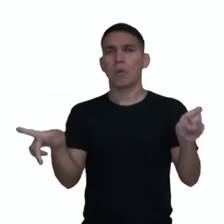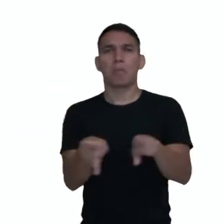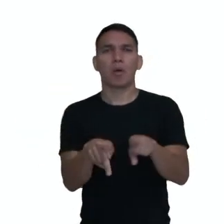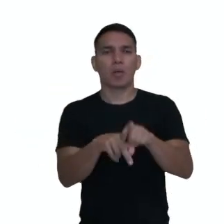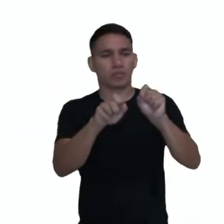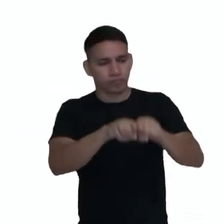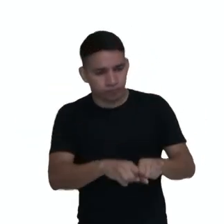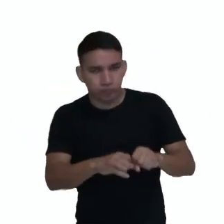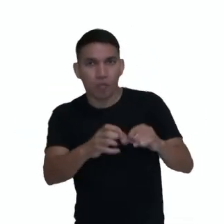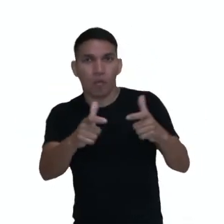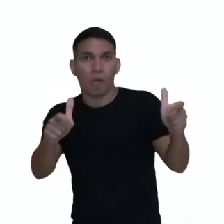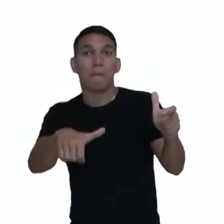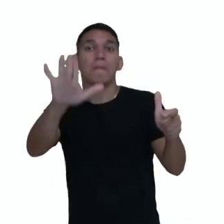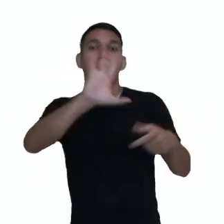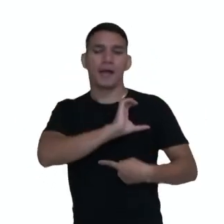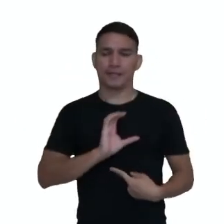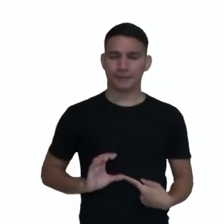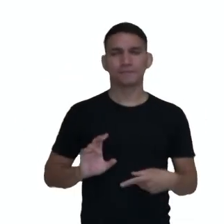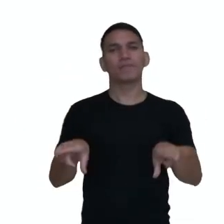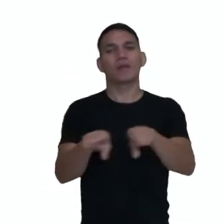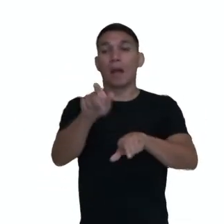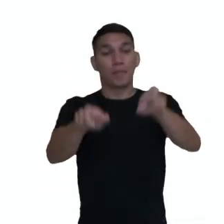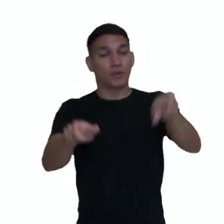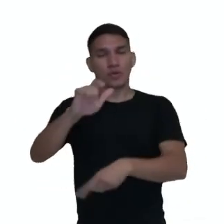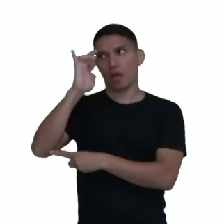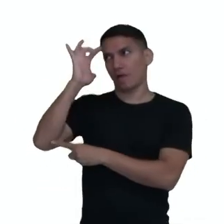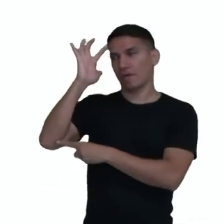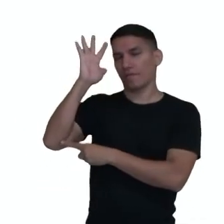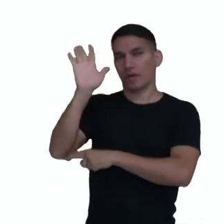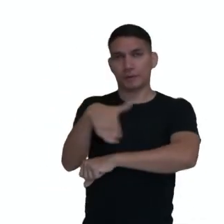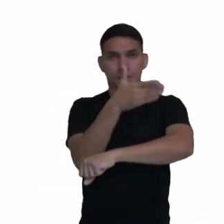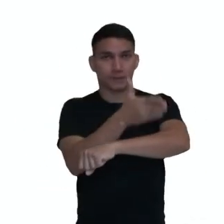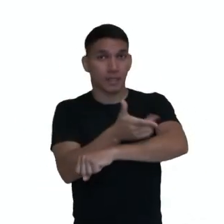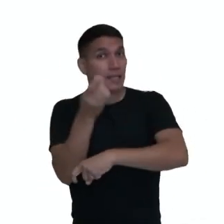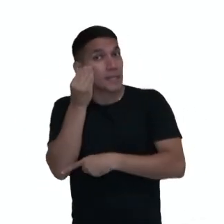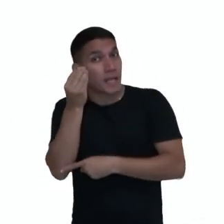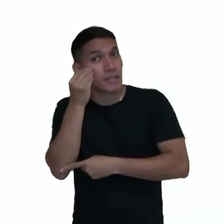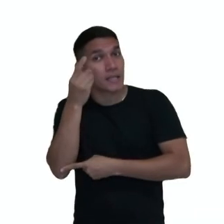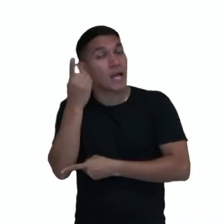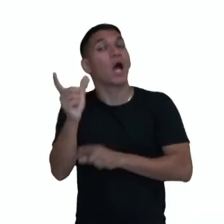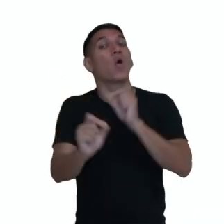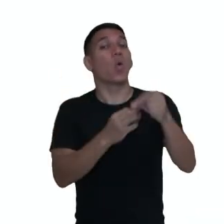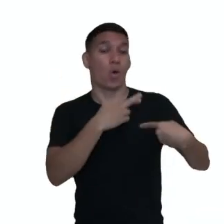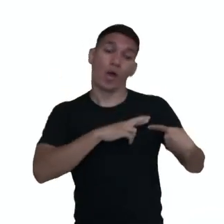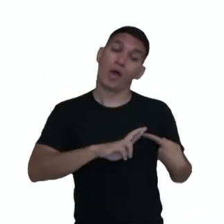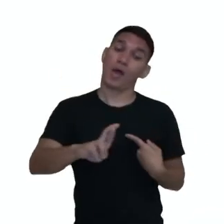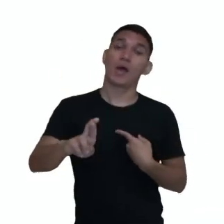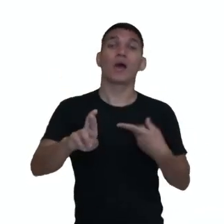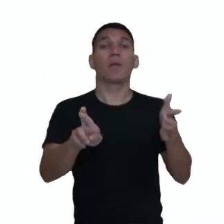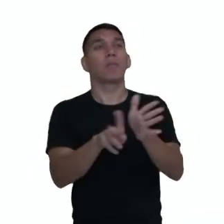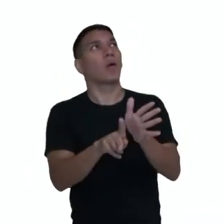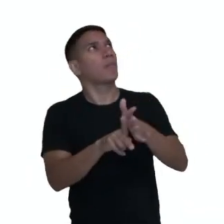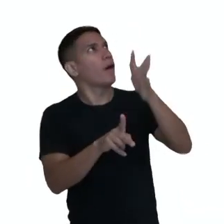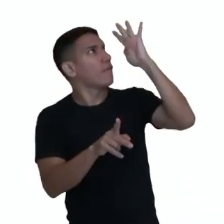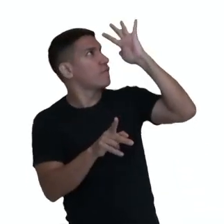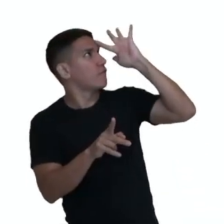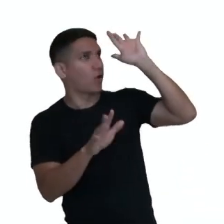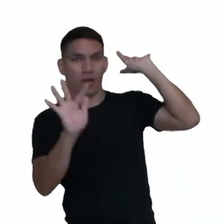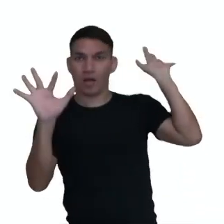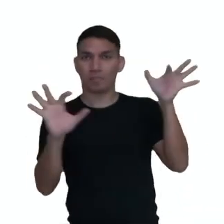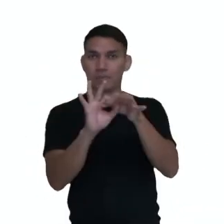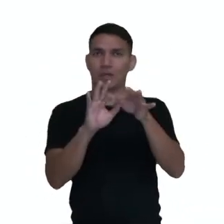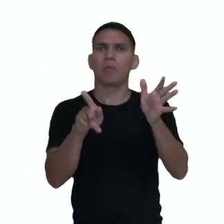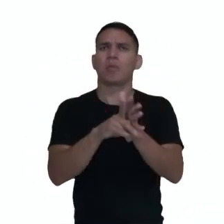do cristianismo. Os filósofos medievais procuraram conciliar a religião com a filosofia, ou seja, a